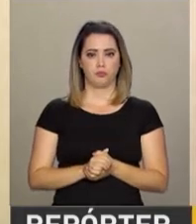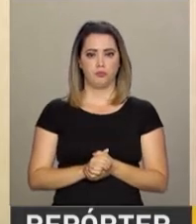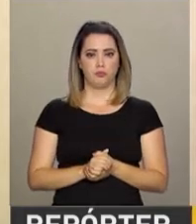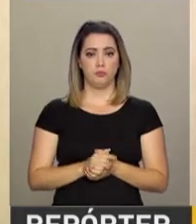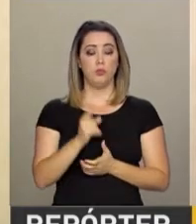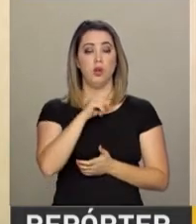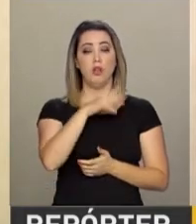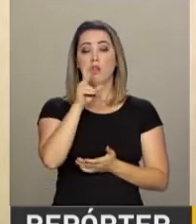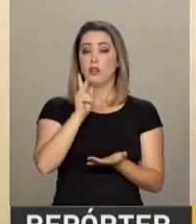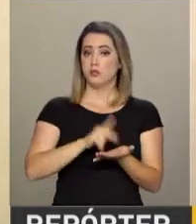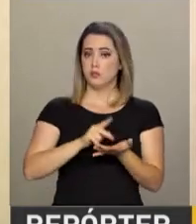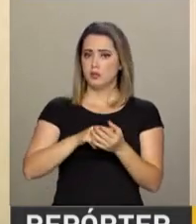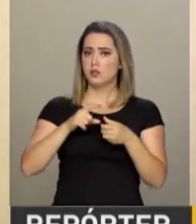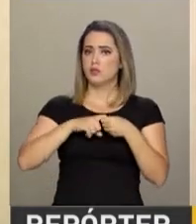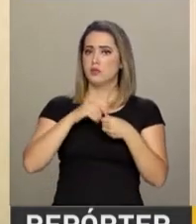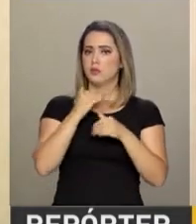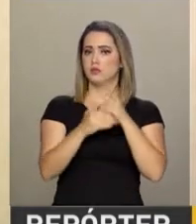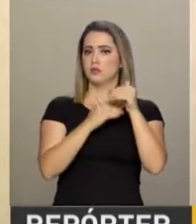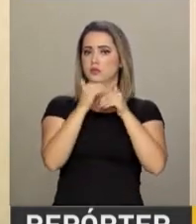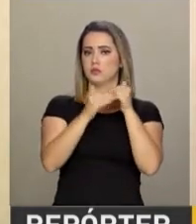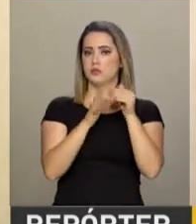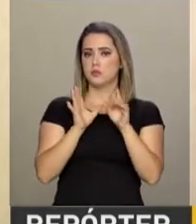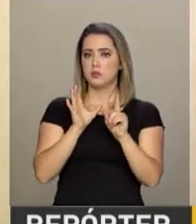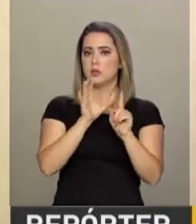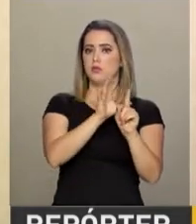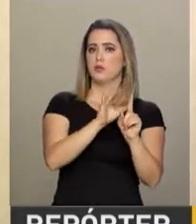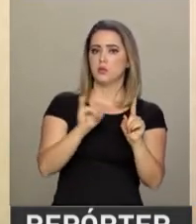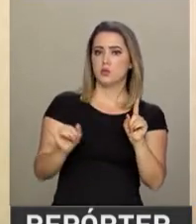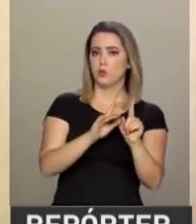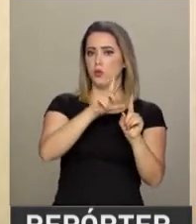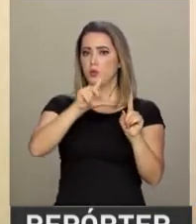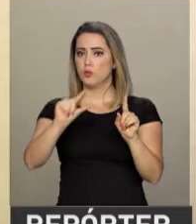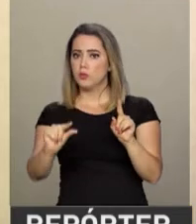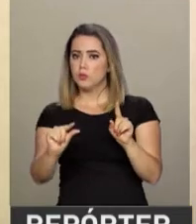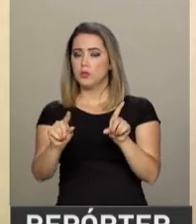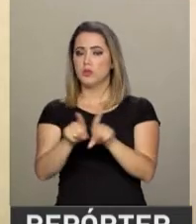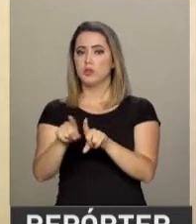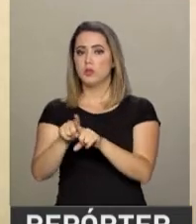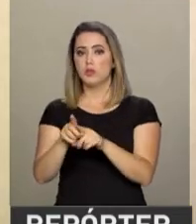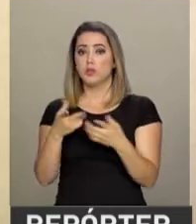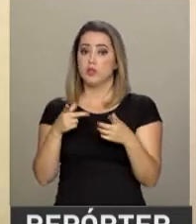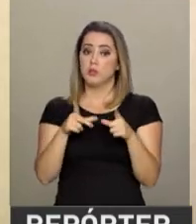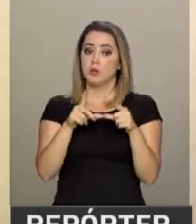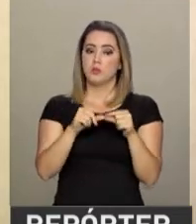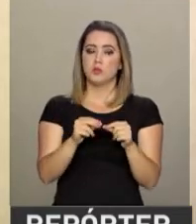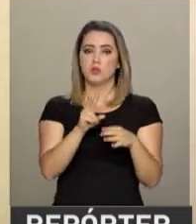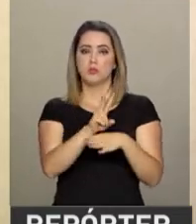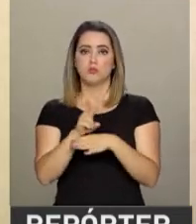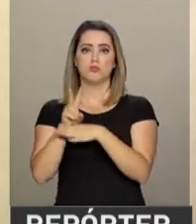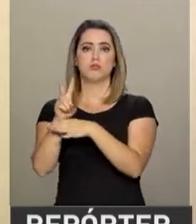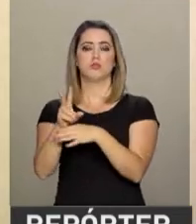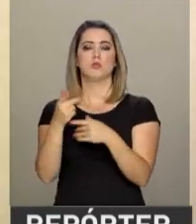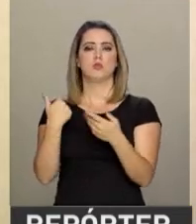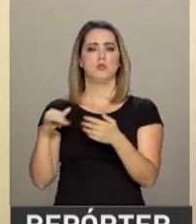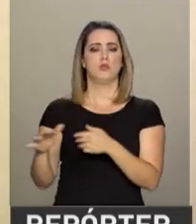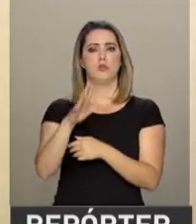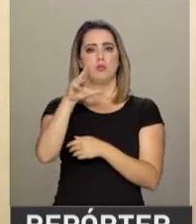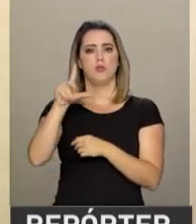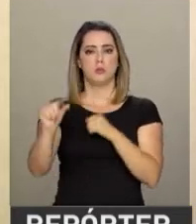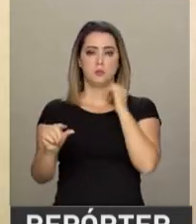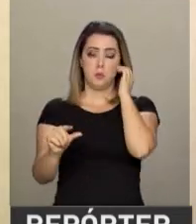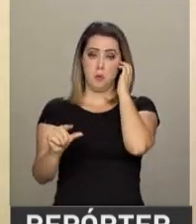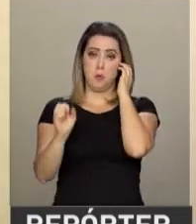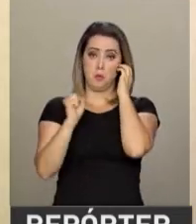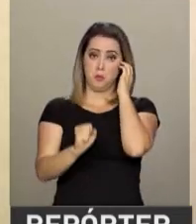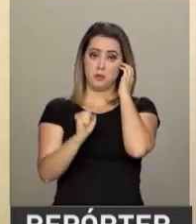do varejo e que foi ajudado não só pela inflação baixa, mas também pelo recuo do crédito. É bom lembrar que a inflação baixa permitiu